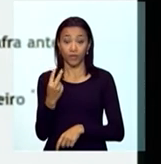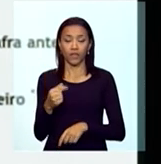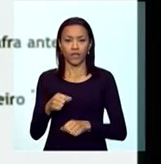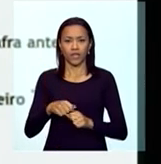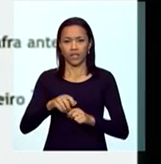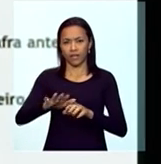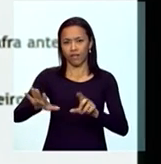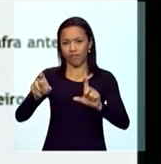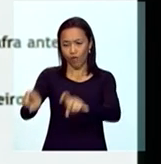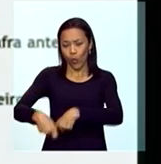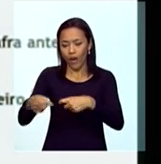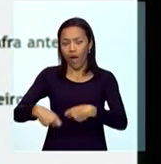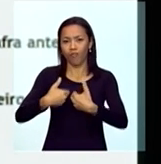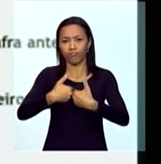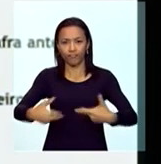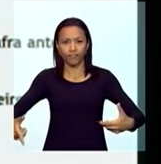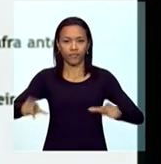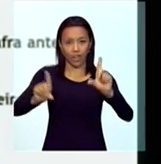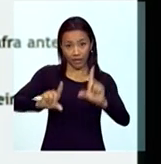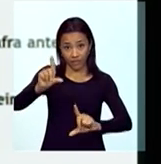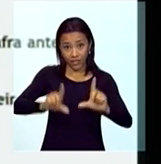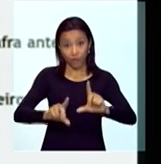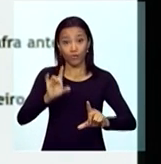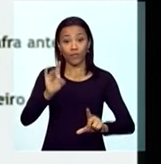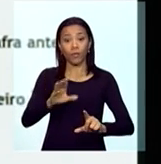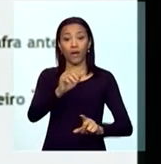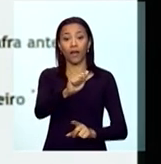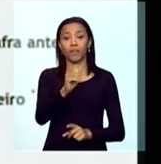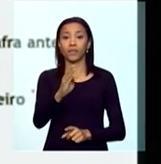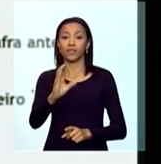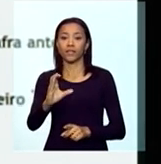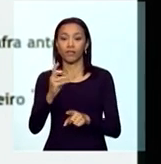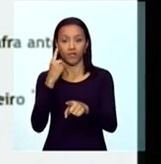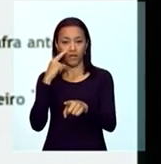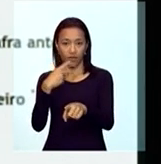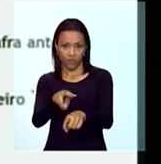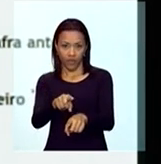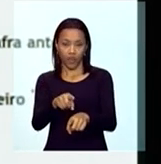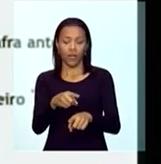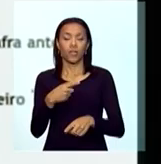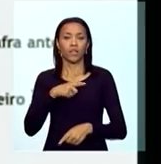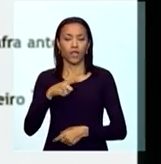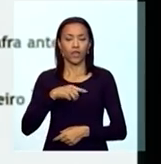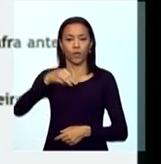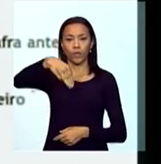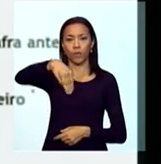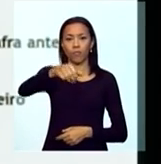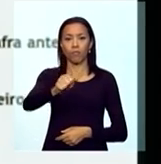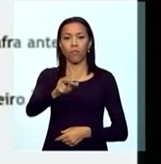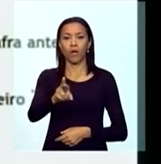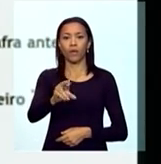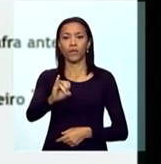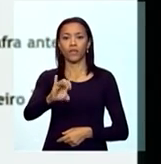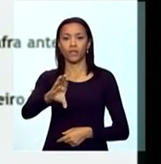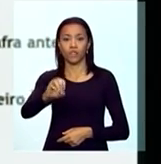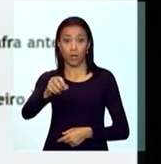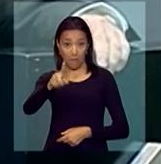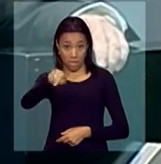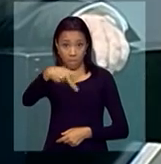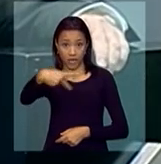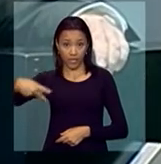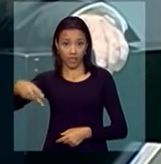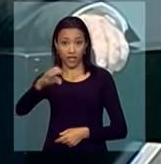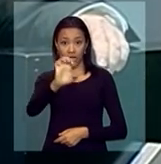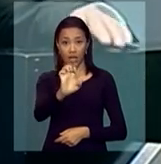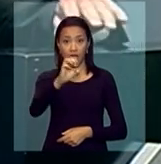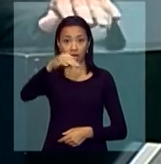que foram dedicados praticamente ao ABC. E aqui tem o Maurício, que é o presidente da Embrapa, e a gente tem que reconhecer. A Embrapa